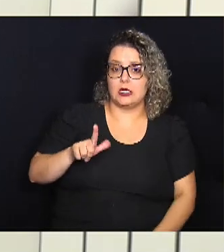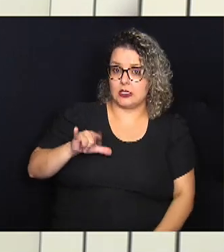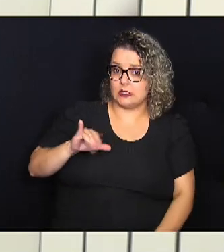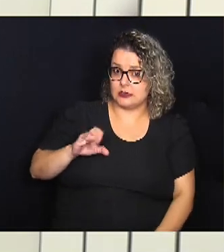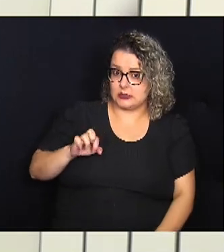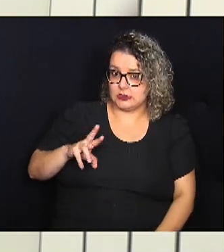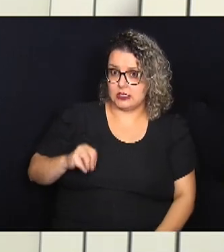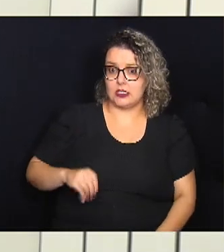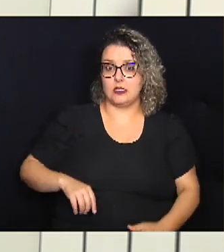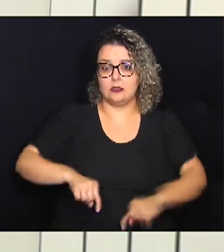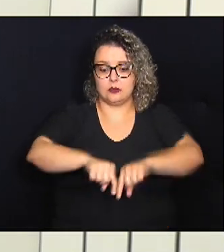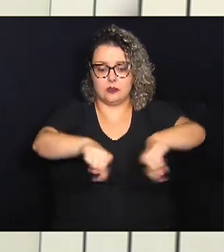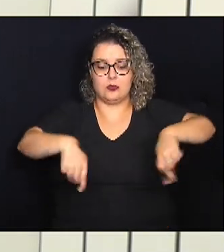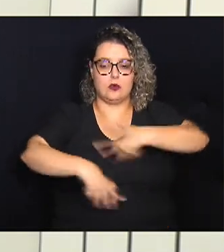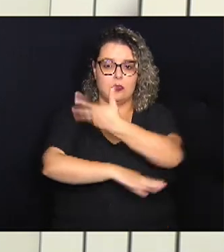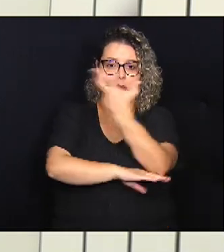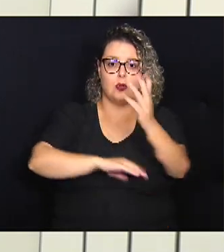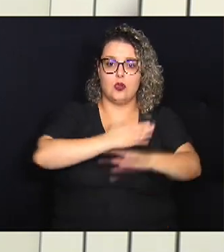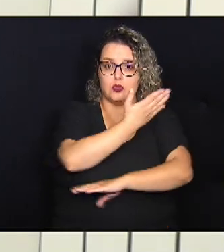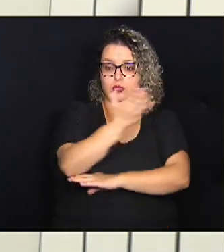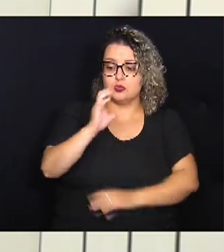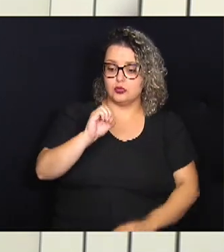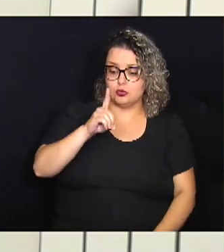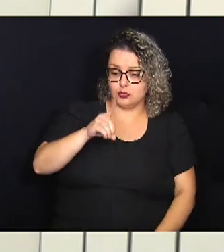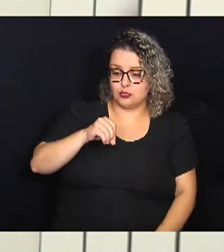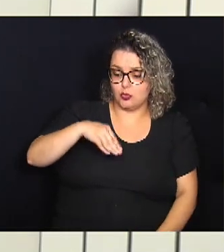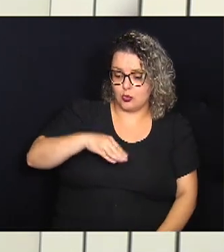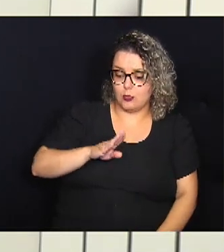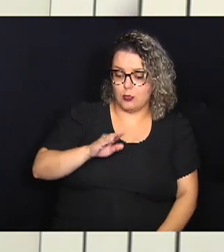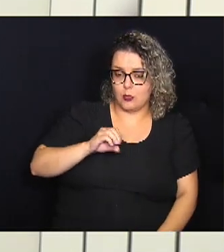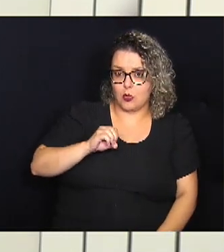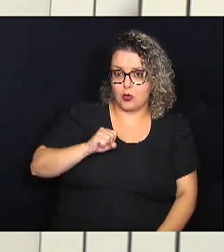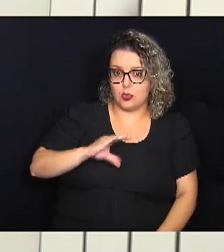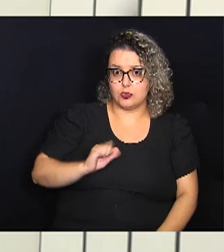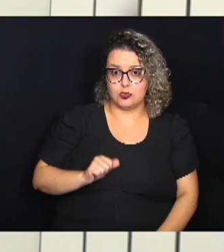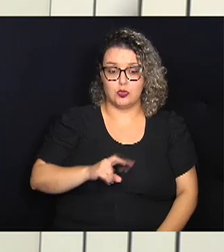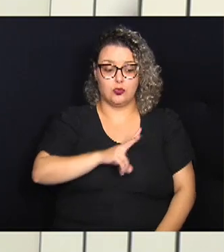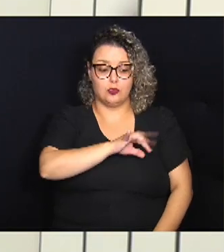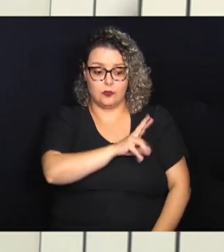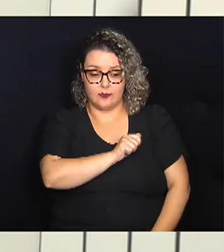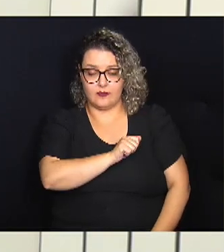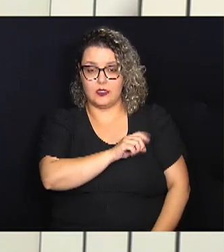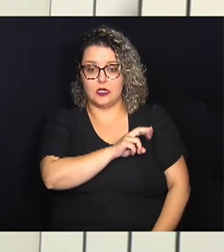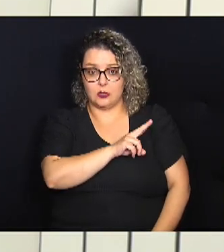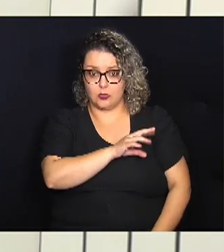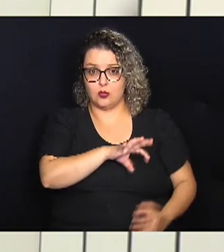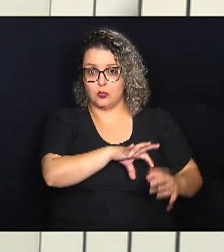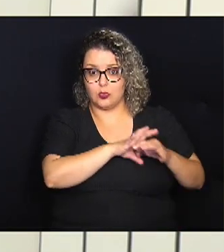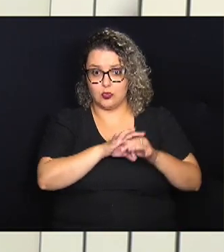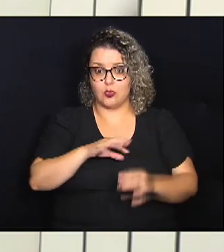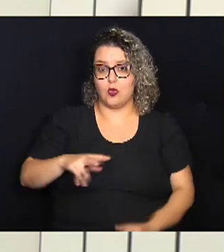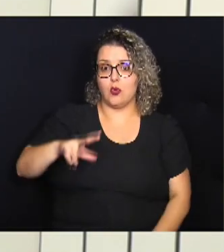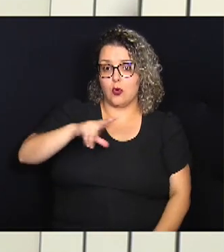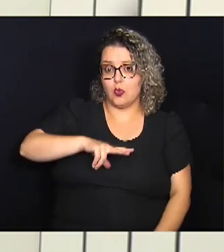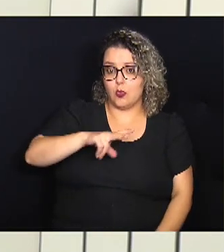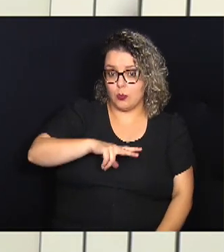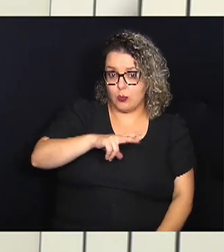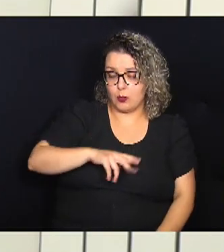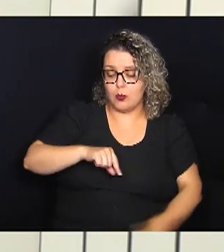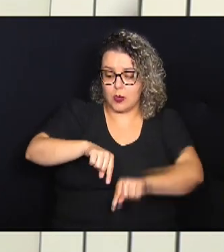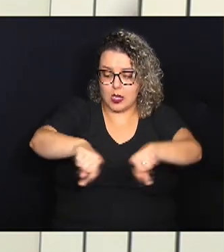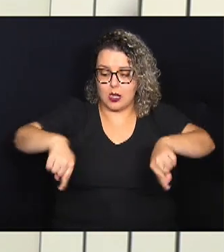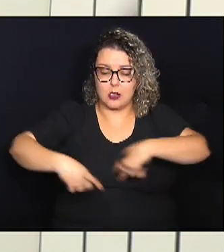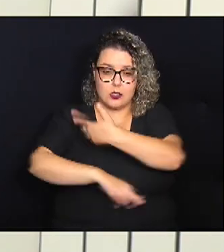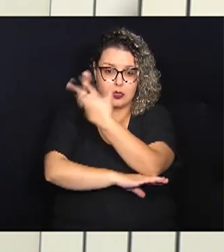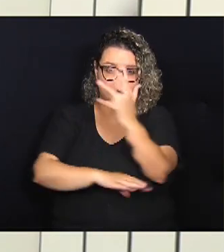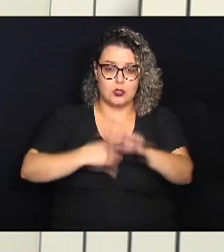Parques Dom Bosco, lá no Vida Nova, Luciano do Vale, na Vila União, o Parque Portugal, na Lagoa do Taquaral, além de